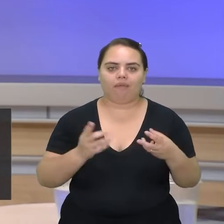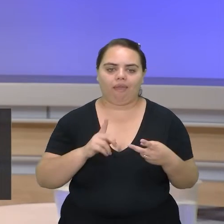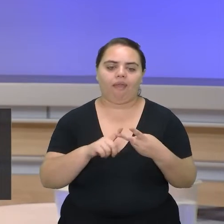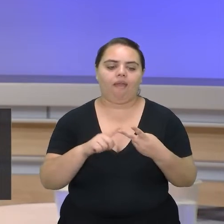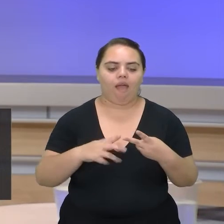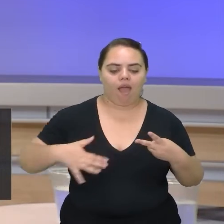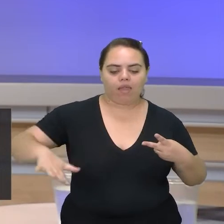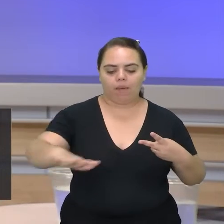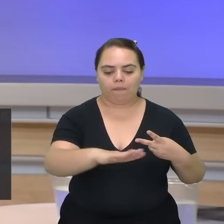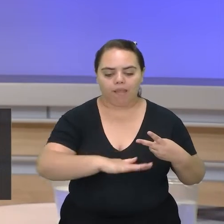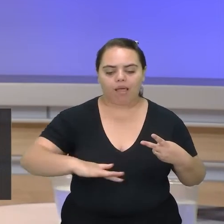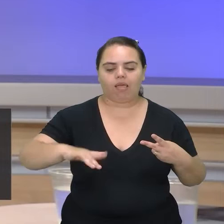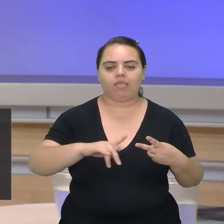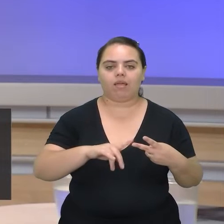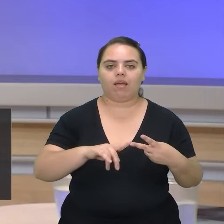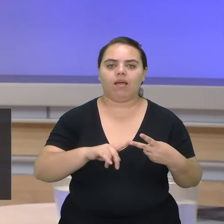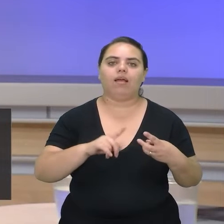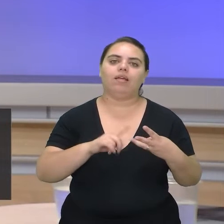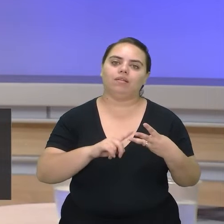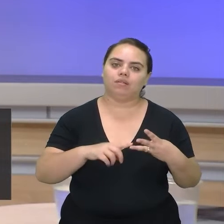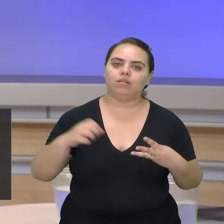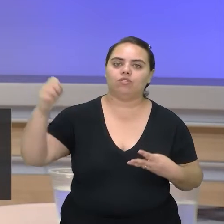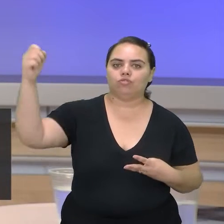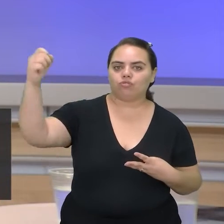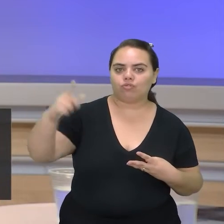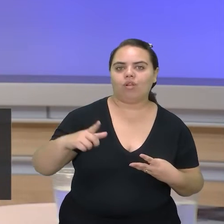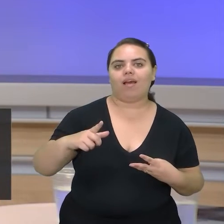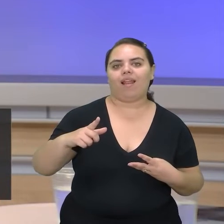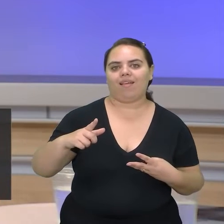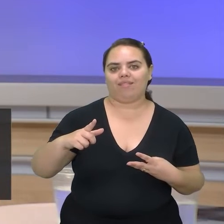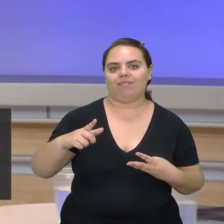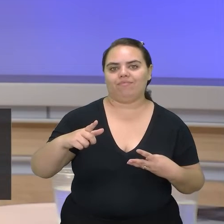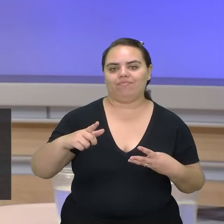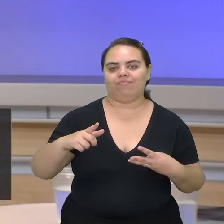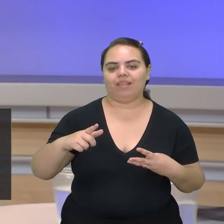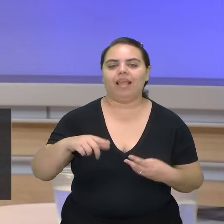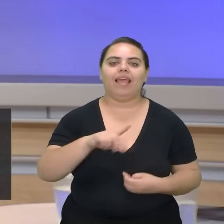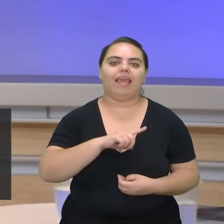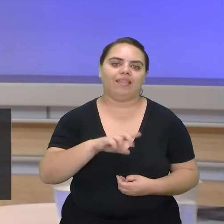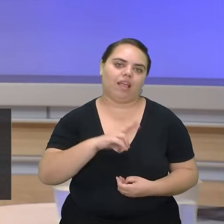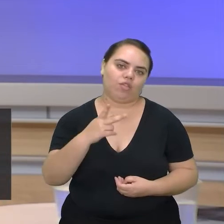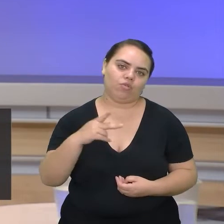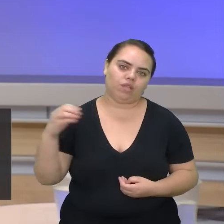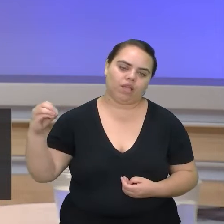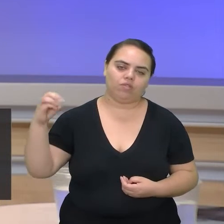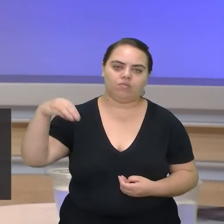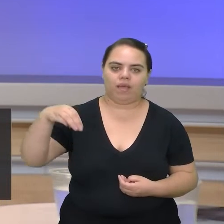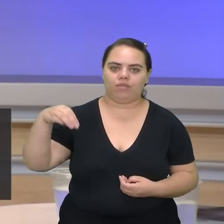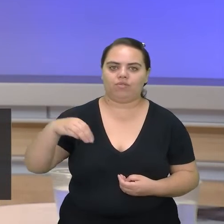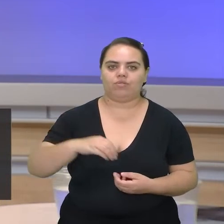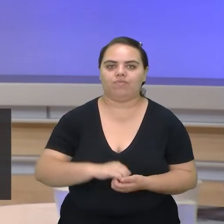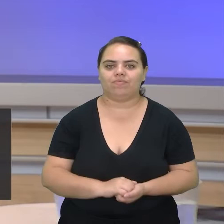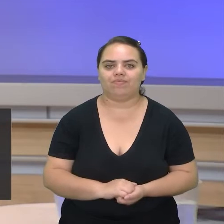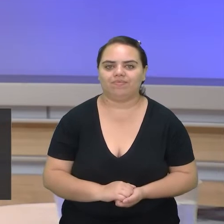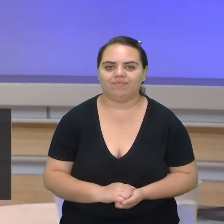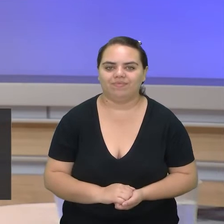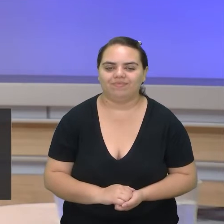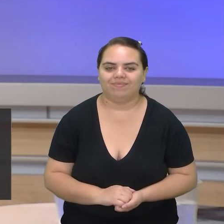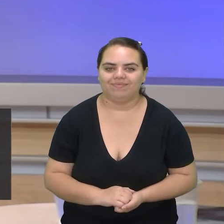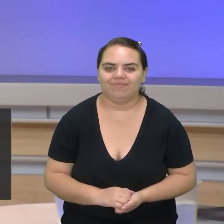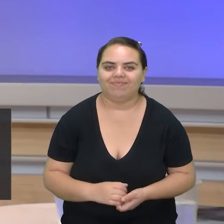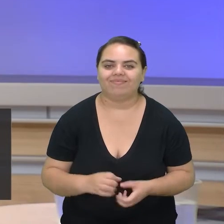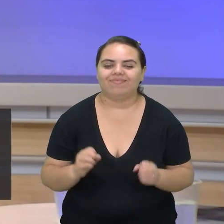ser plana, ensolarada, e ter pelo menos 200 metros quadrados. Tá bom?